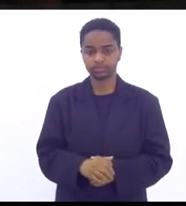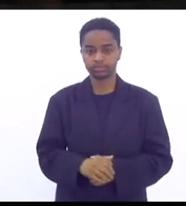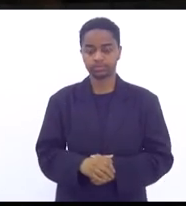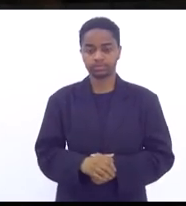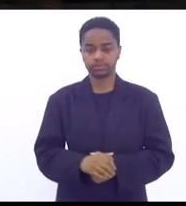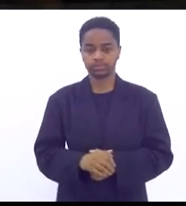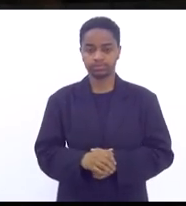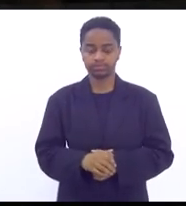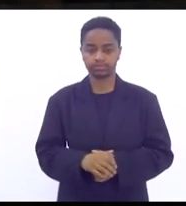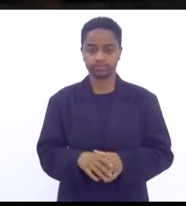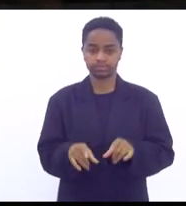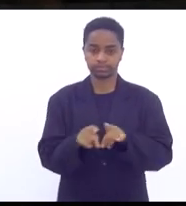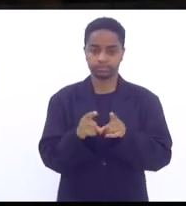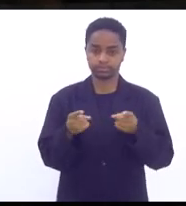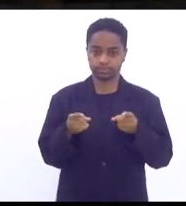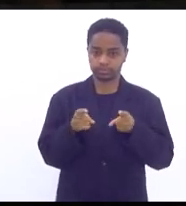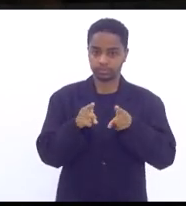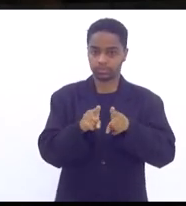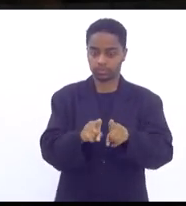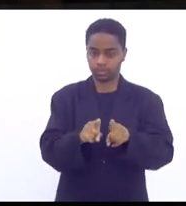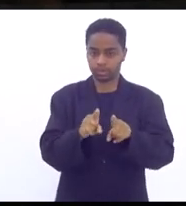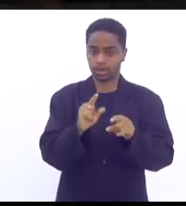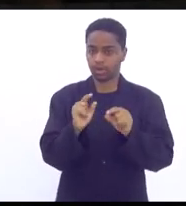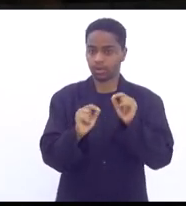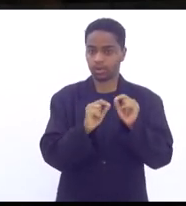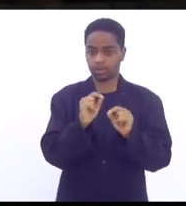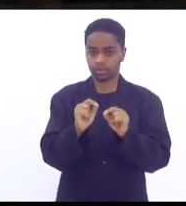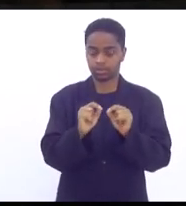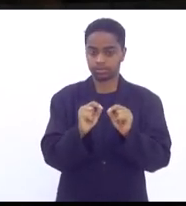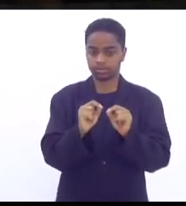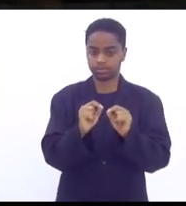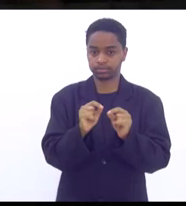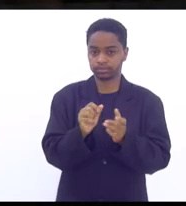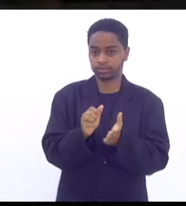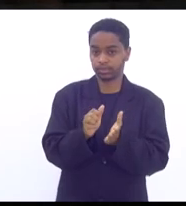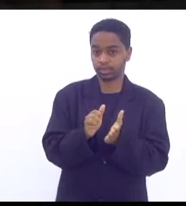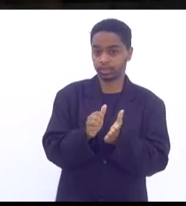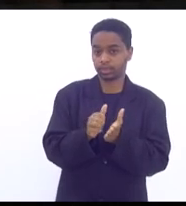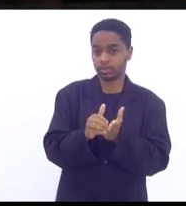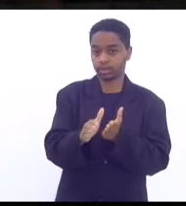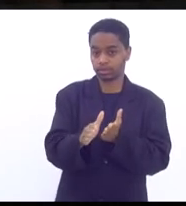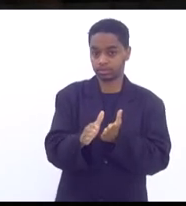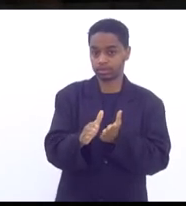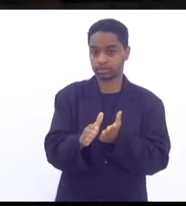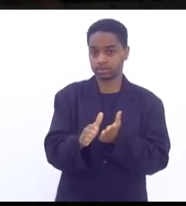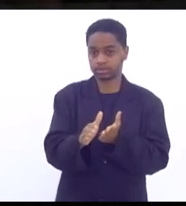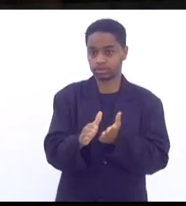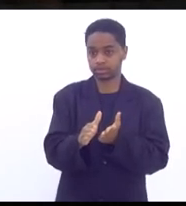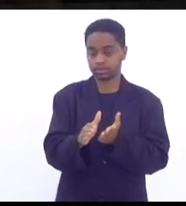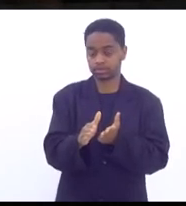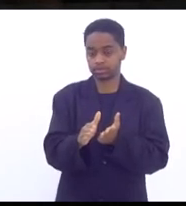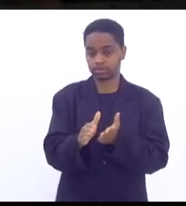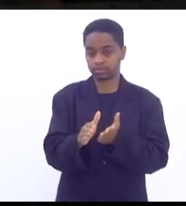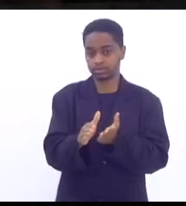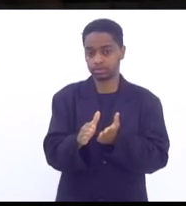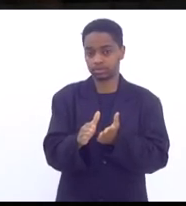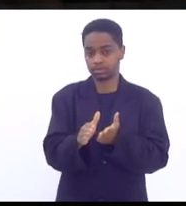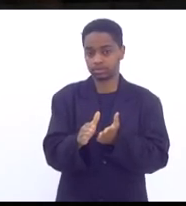concomitantemente a esse, foi a exoneração a pedido